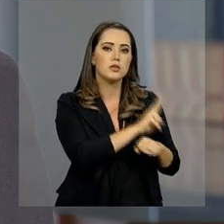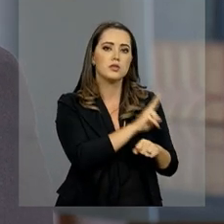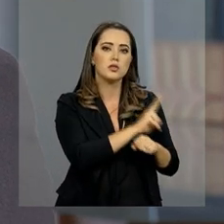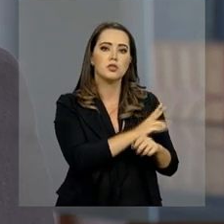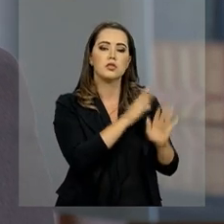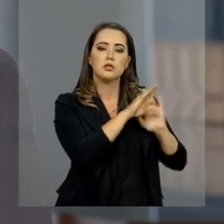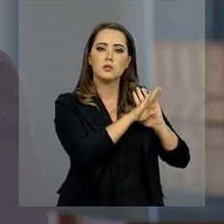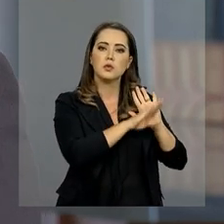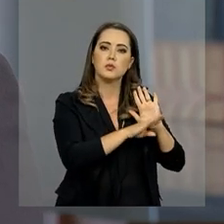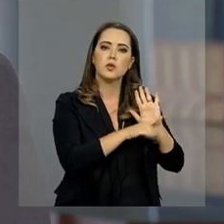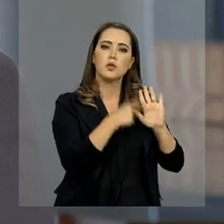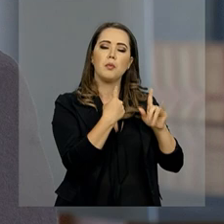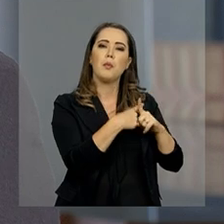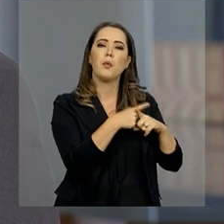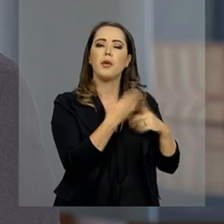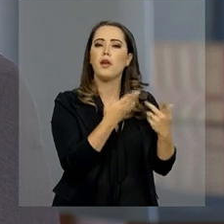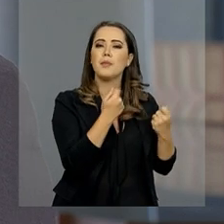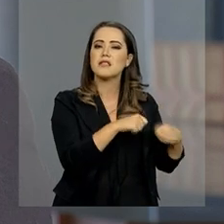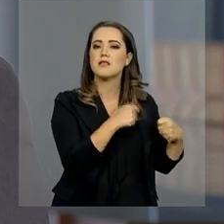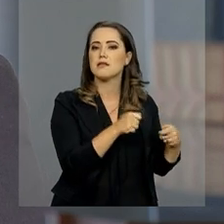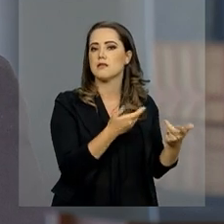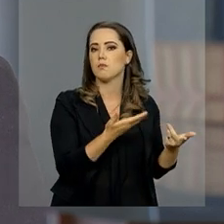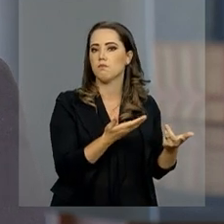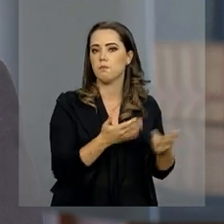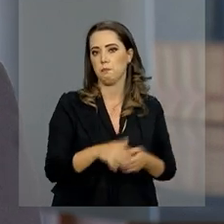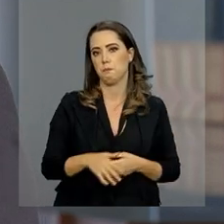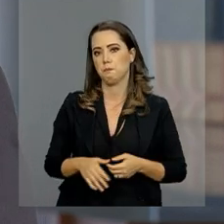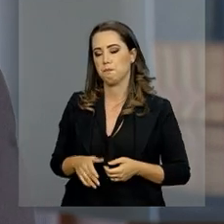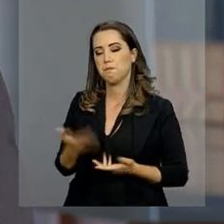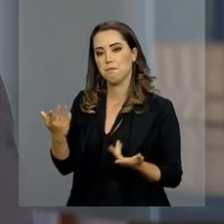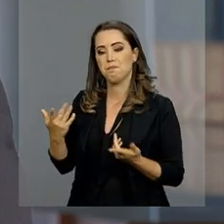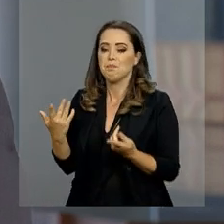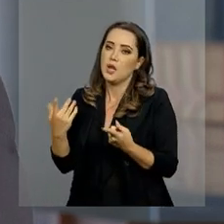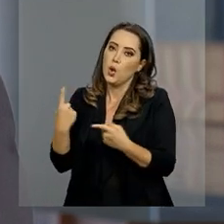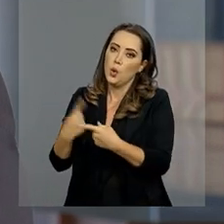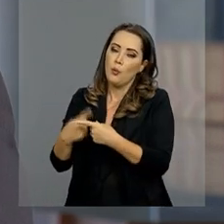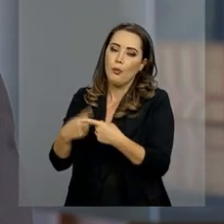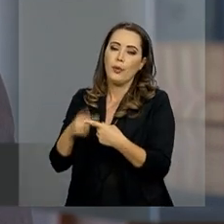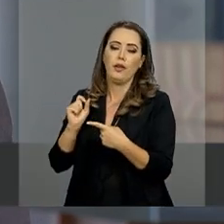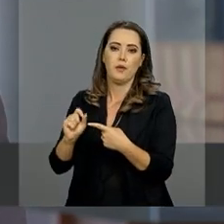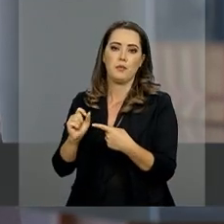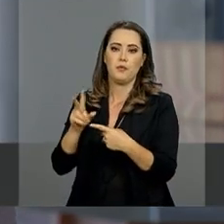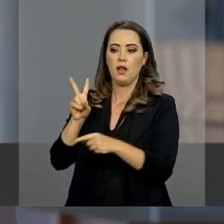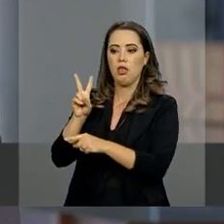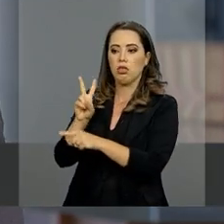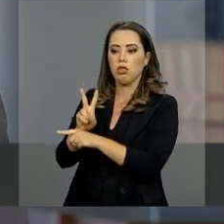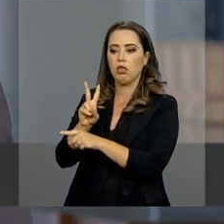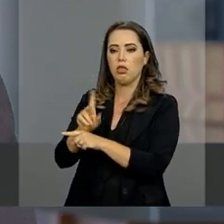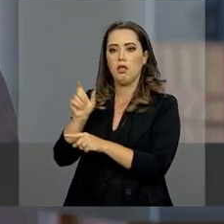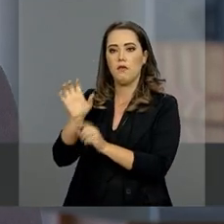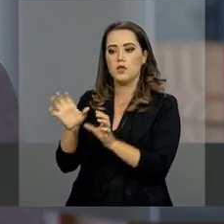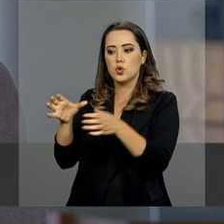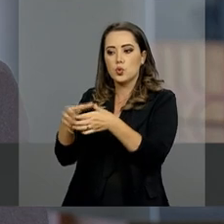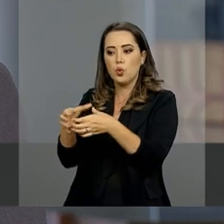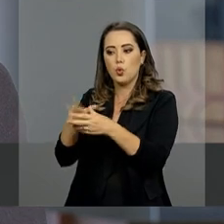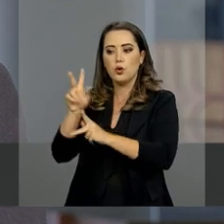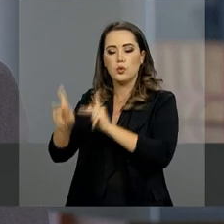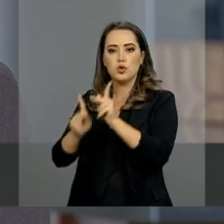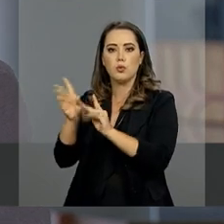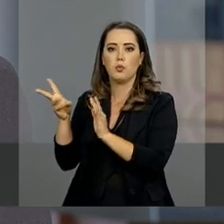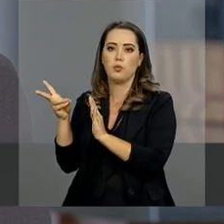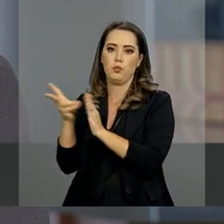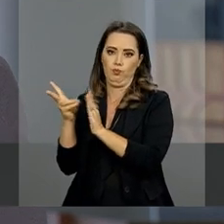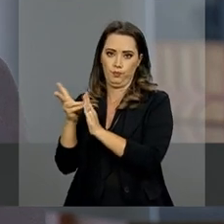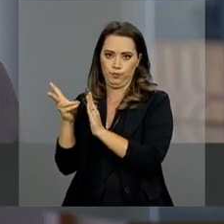programa as principais causas de direitos humanos que levam as pessoas a serem protegidas são a defesa de populações indígenas